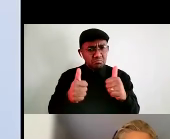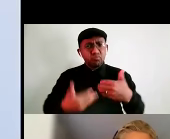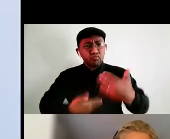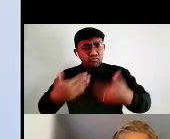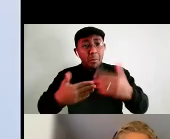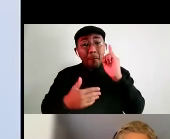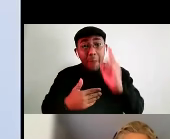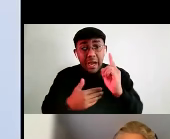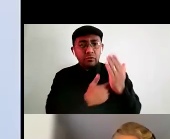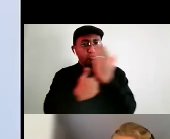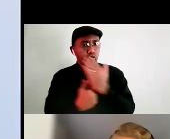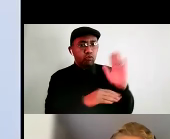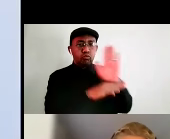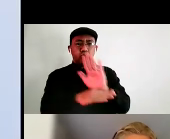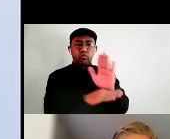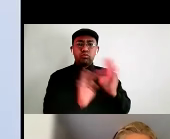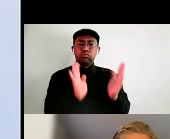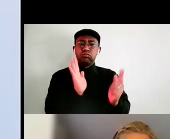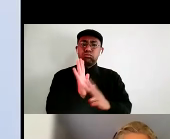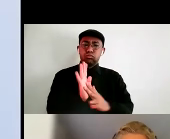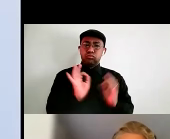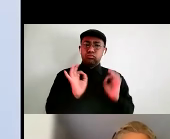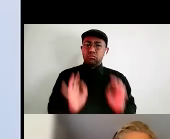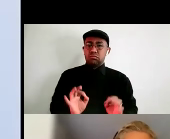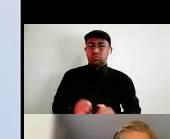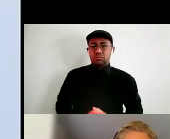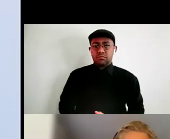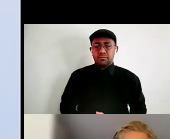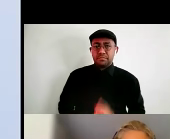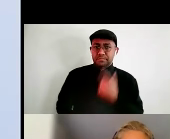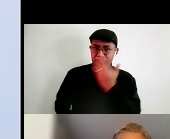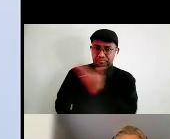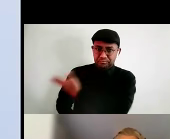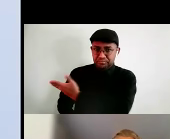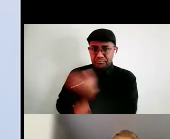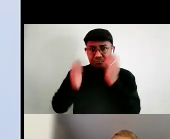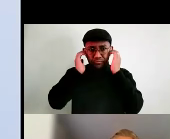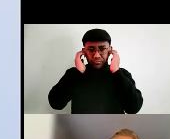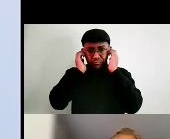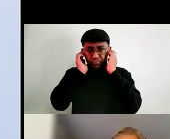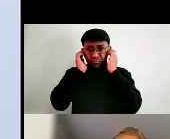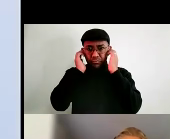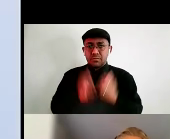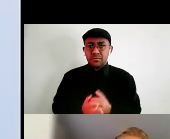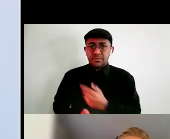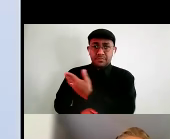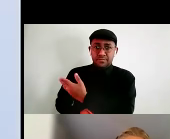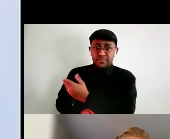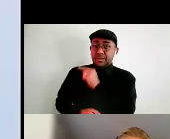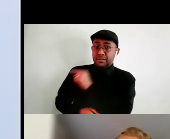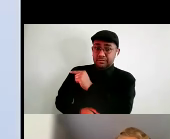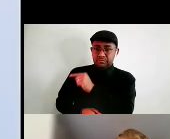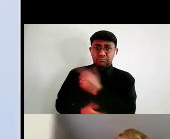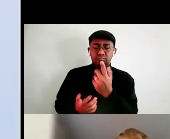e trabalhar de uma maneira segura. Aqui, podem ver, neste gráfico, a recomendação que nós